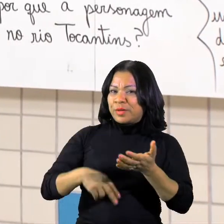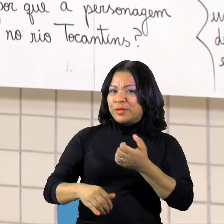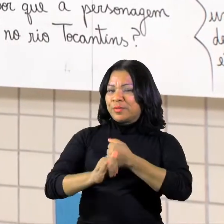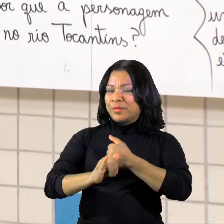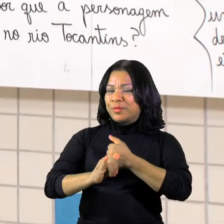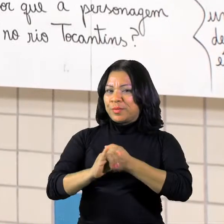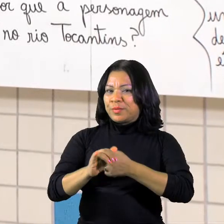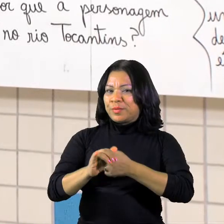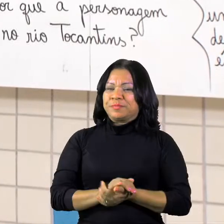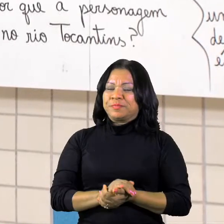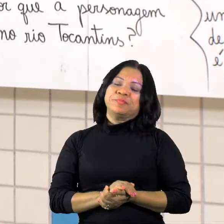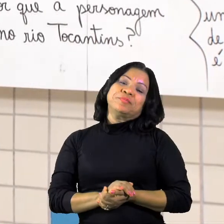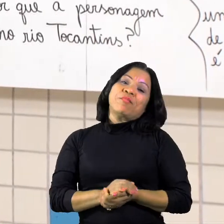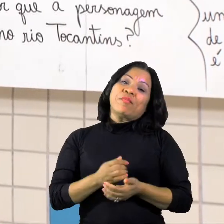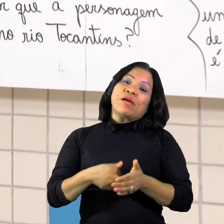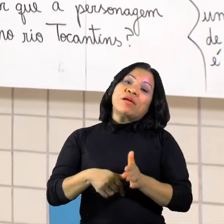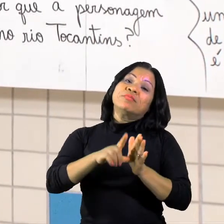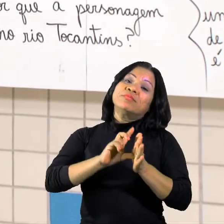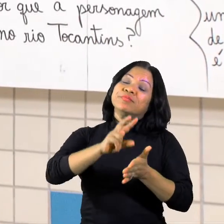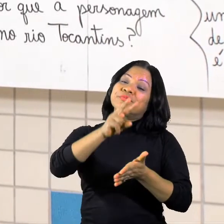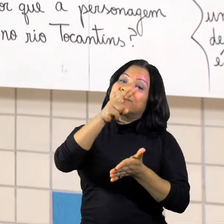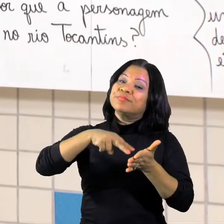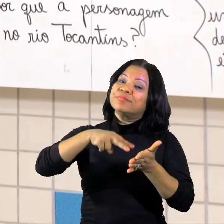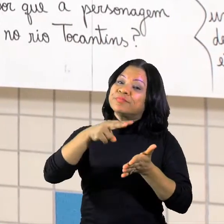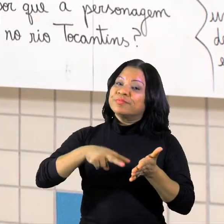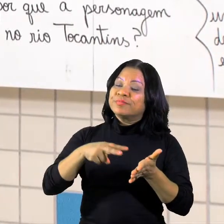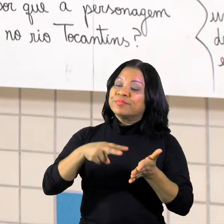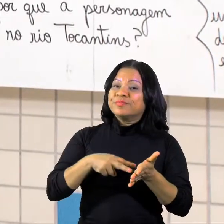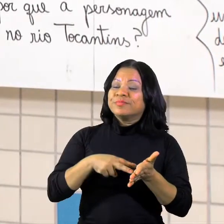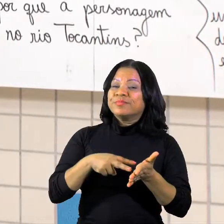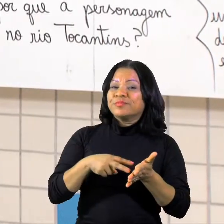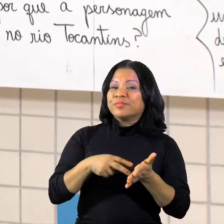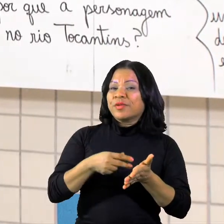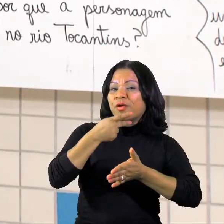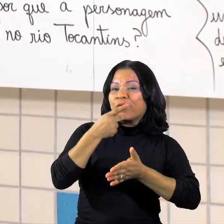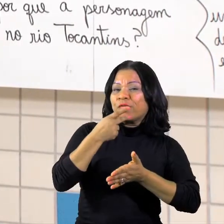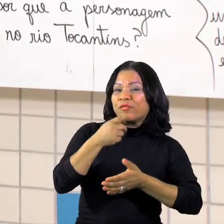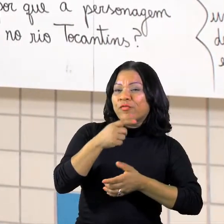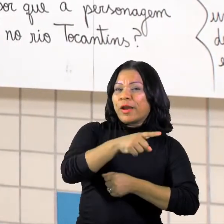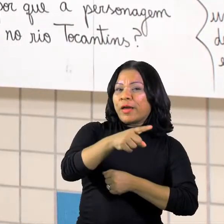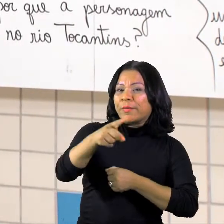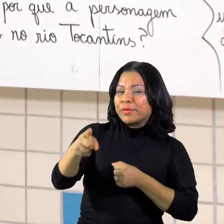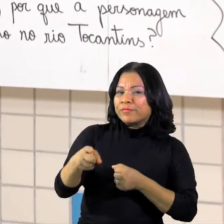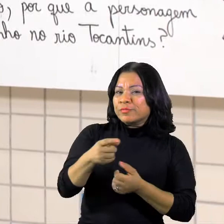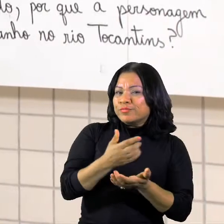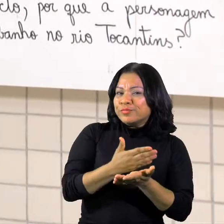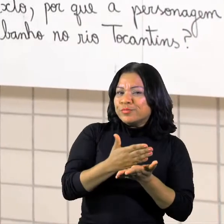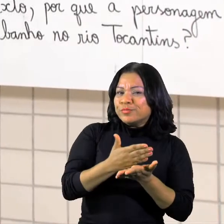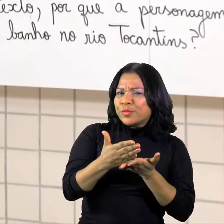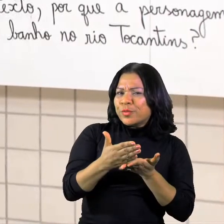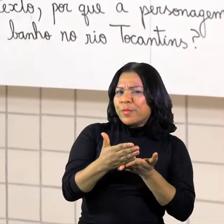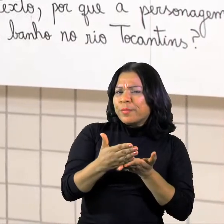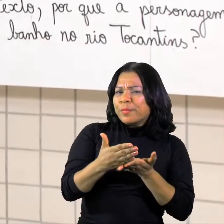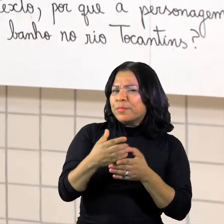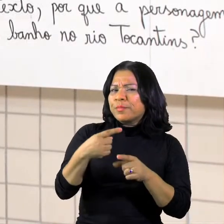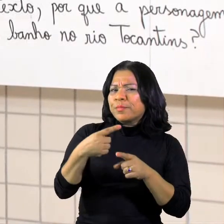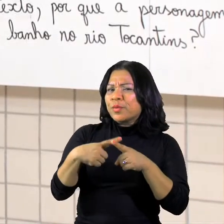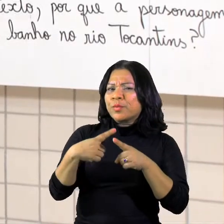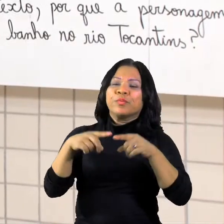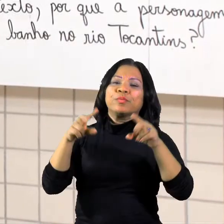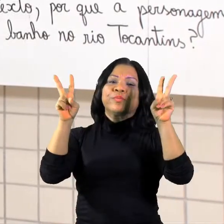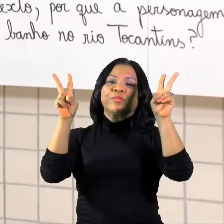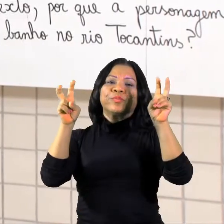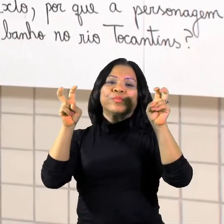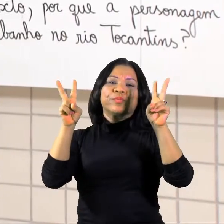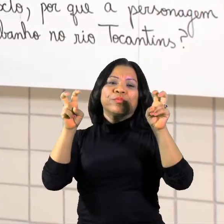ler a crônica, eu só vou falar para vocês dessa questão inicial que está aqui. Por que o título do texto